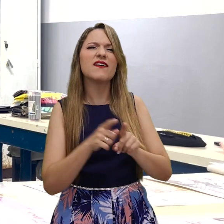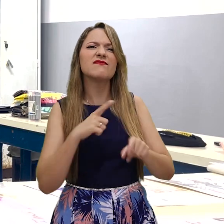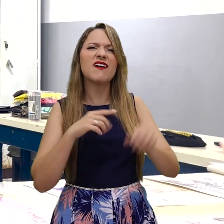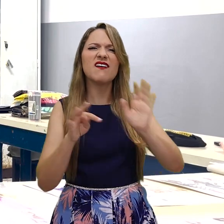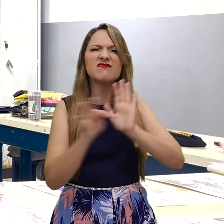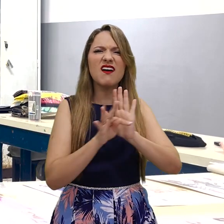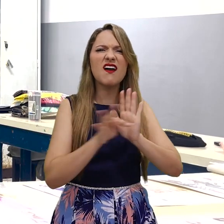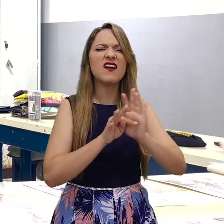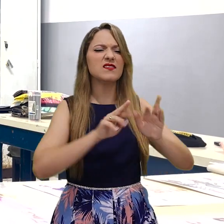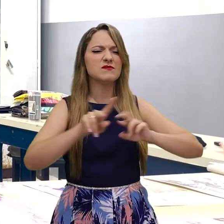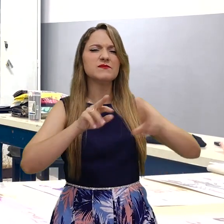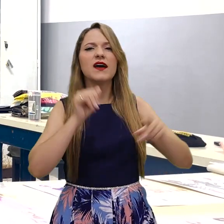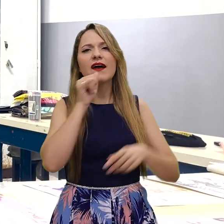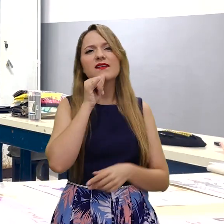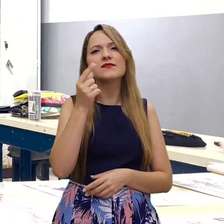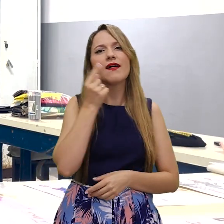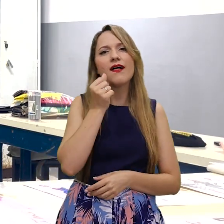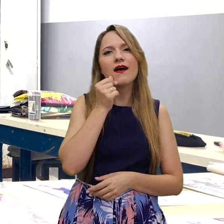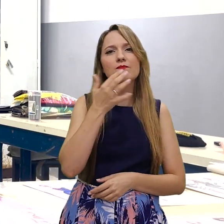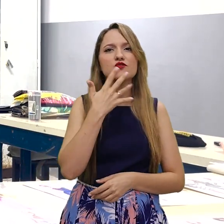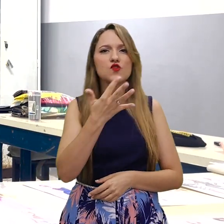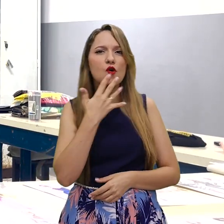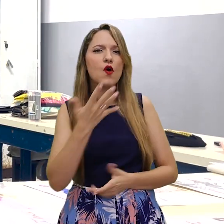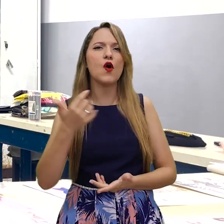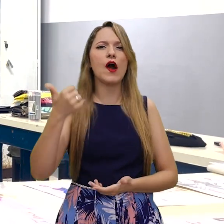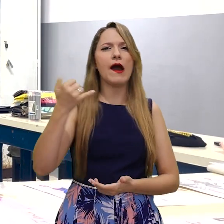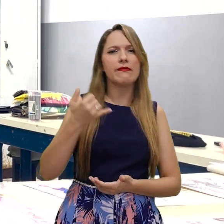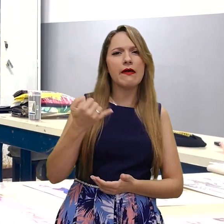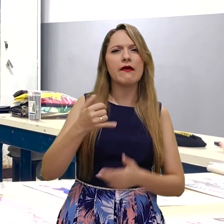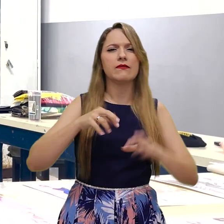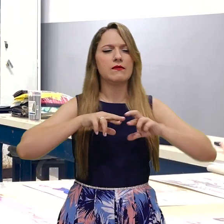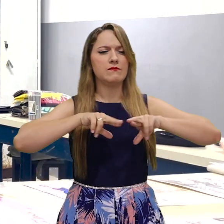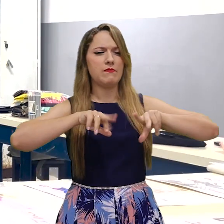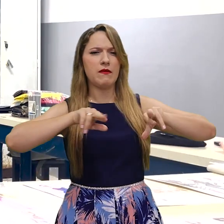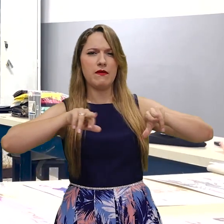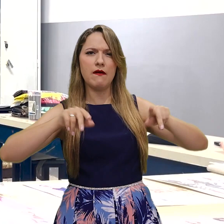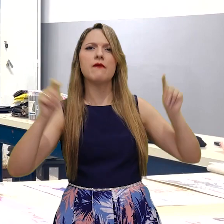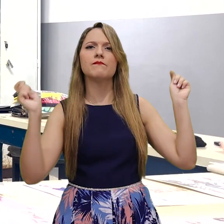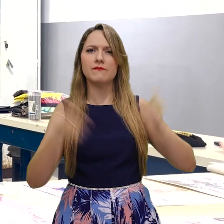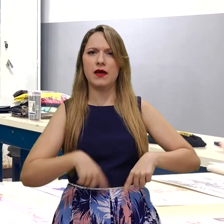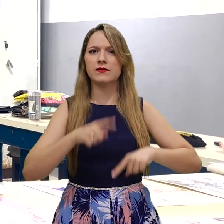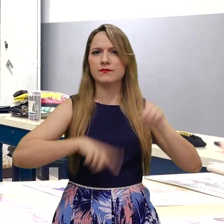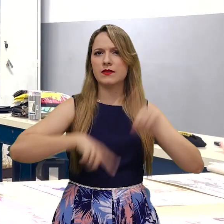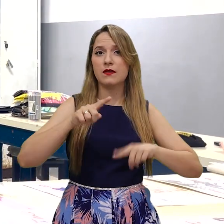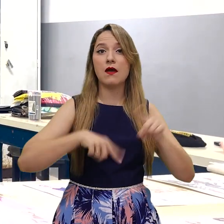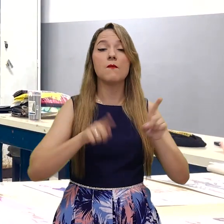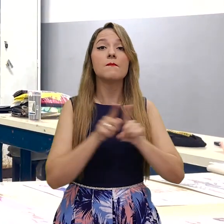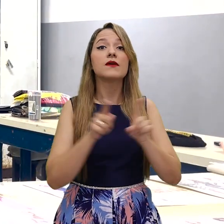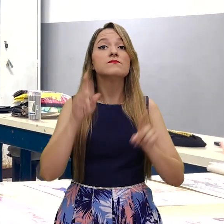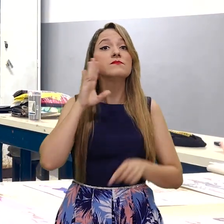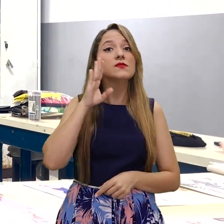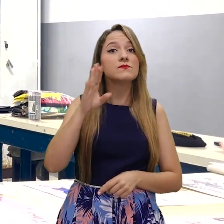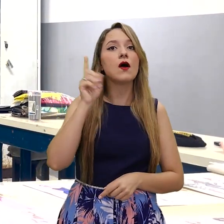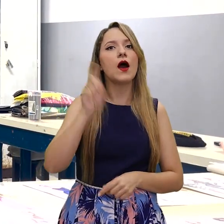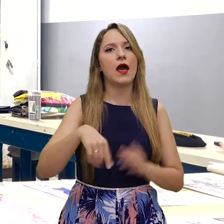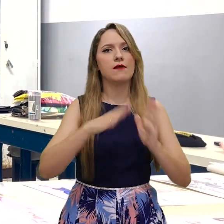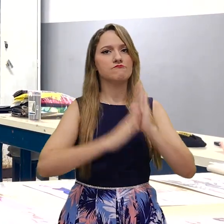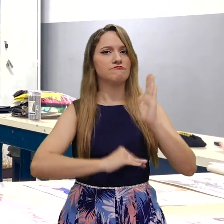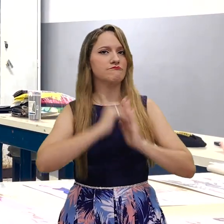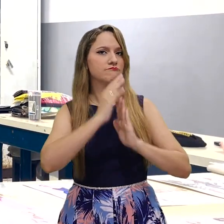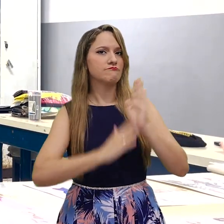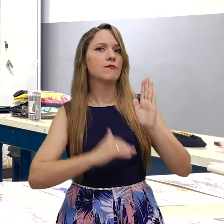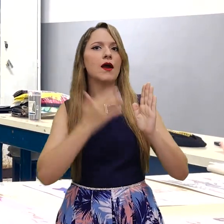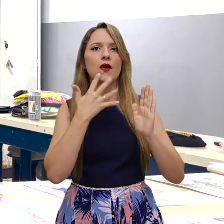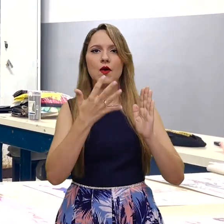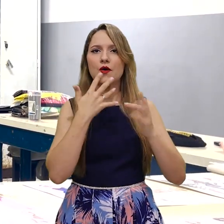técnicas, como um lápis de cor ou uma caneta para fazer algum detalhe. Mas o principal é a tinta aquarela. E eu gosto de